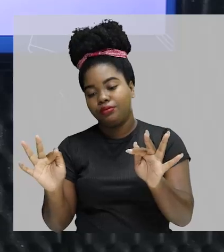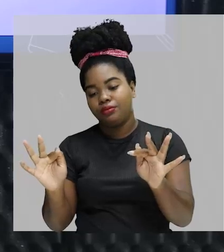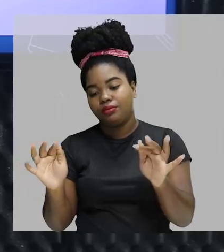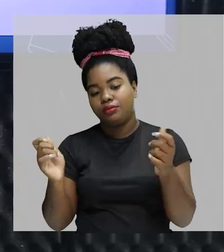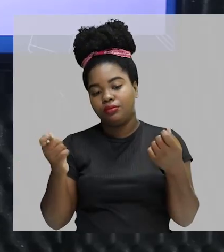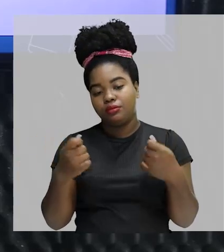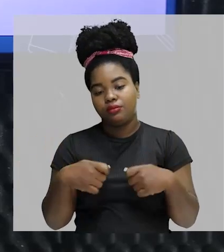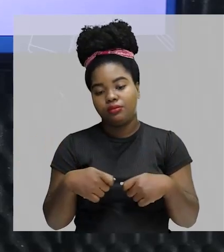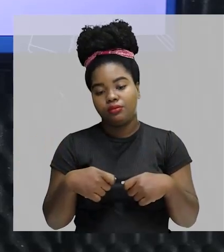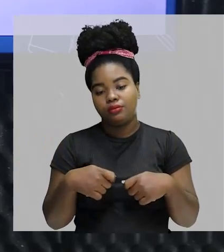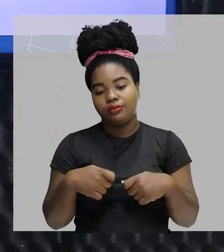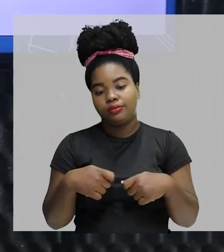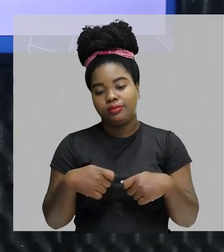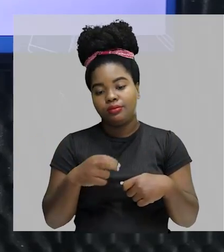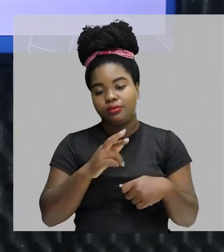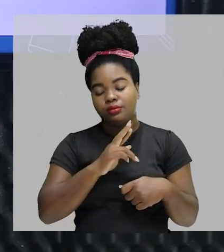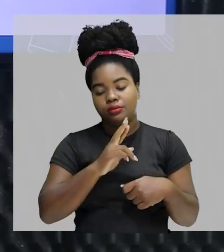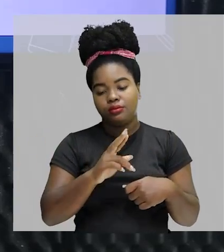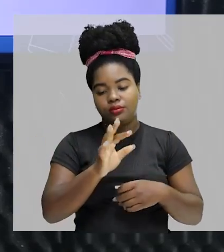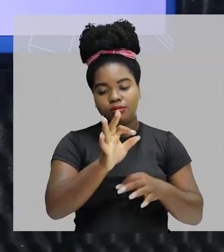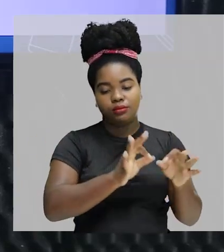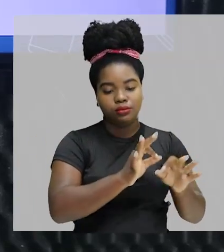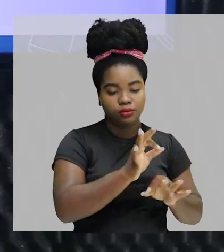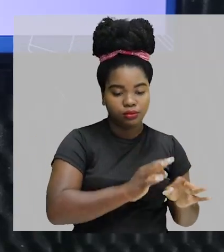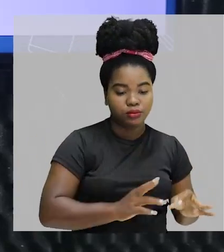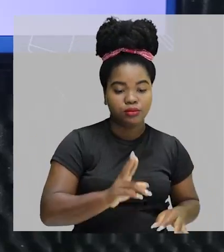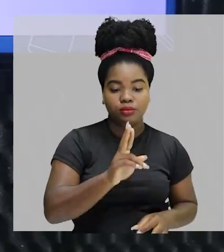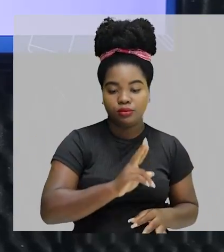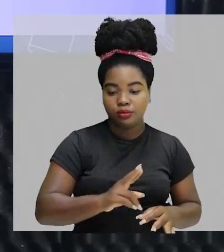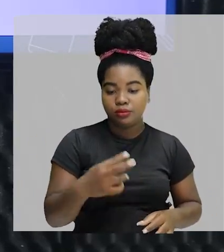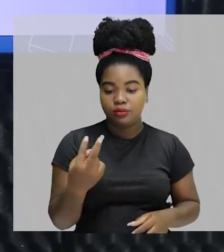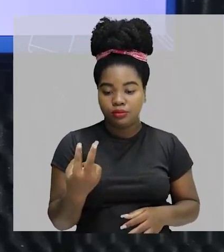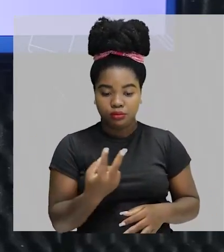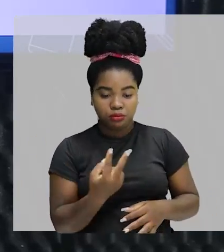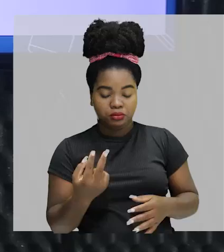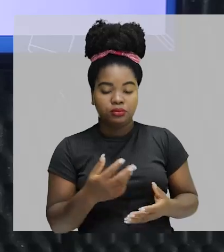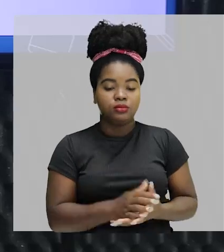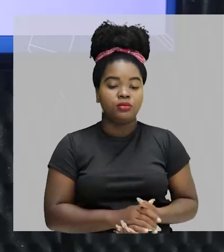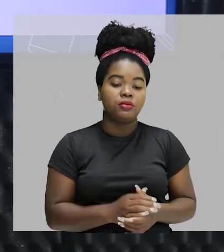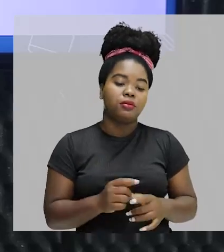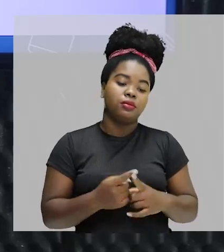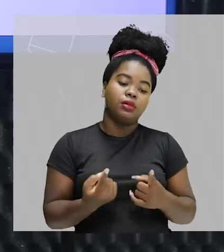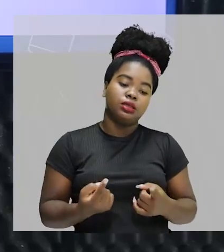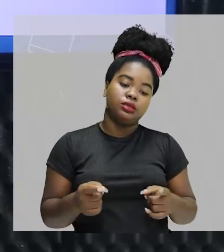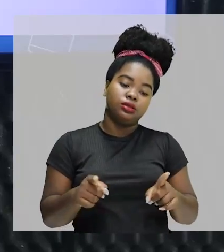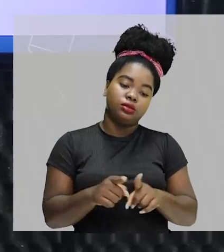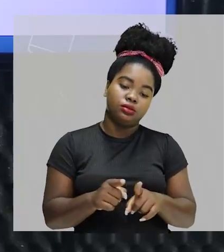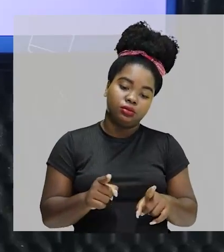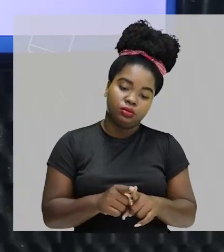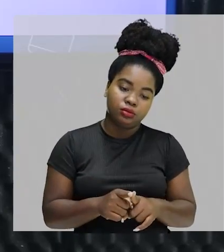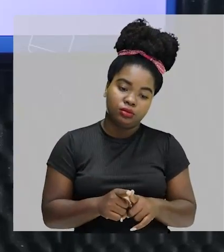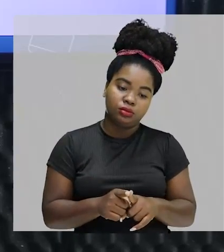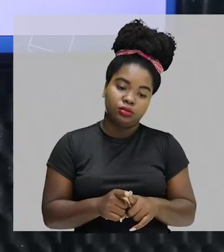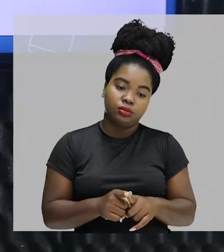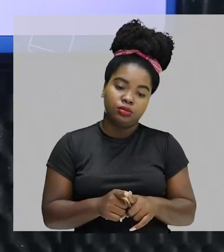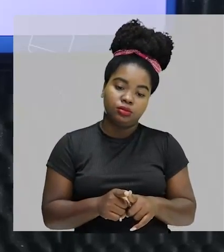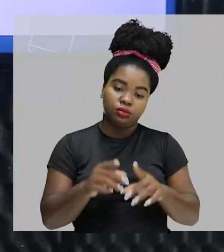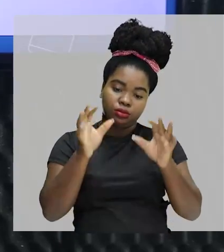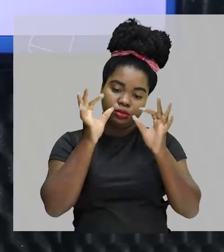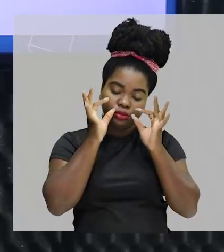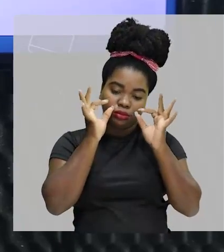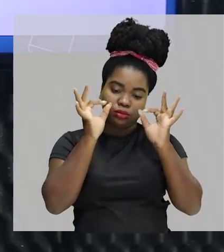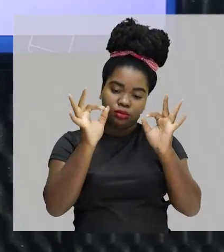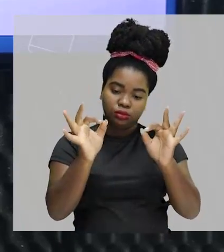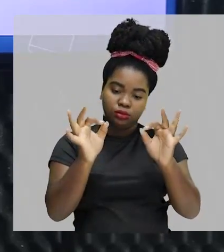você pode resolver fazendo uso. Agora, claro, né, você tem que prestar